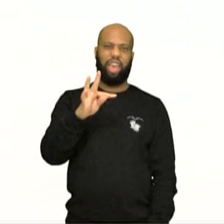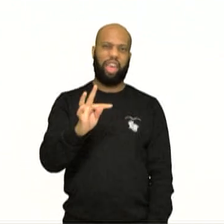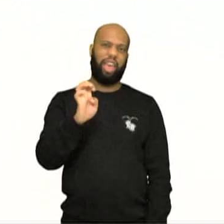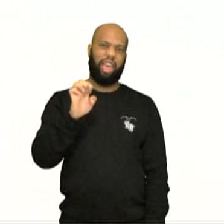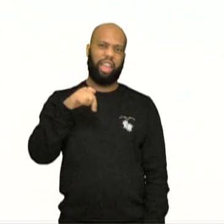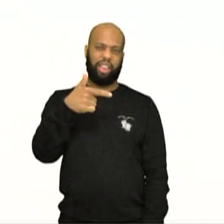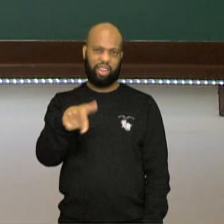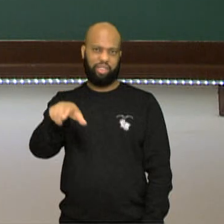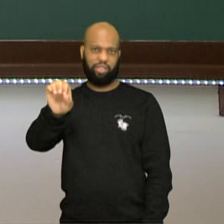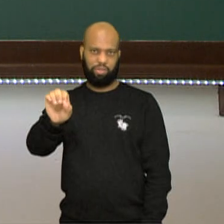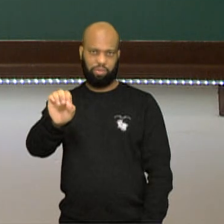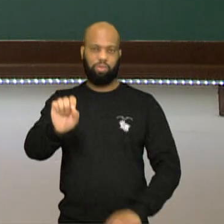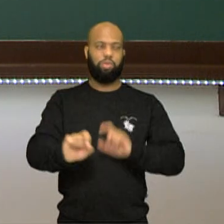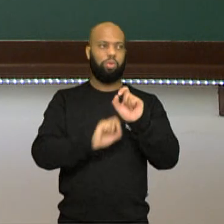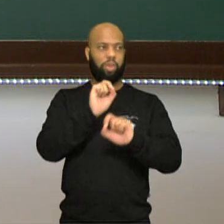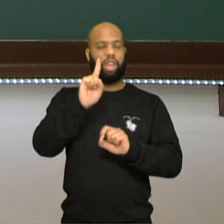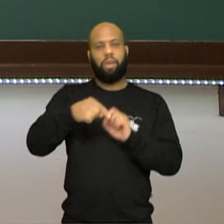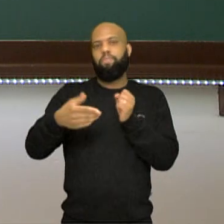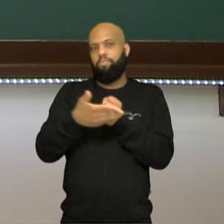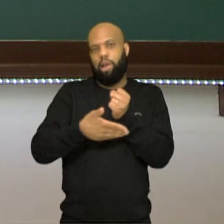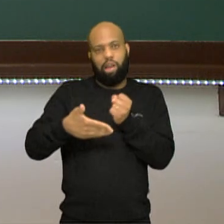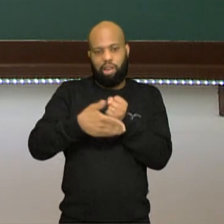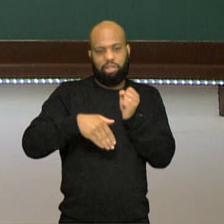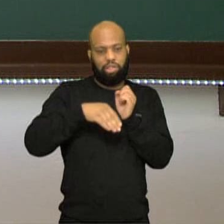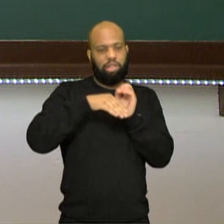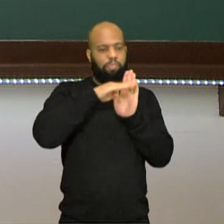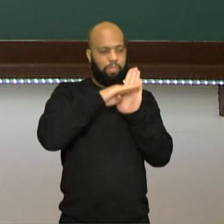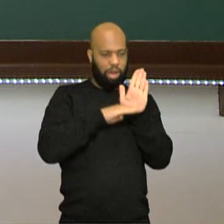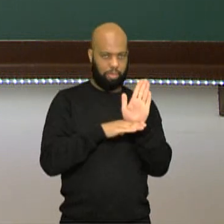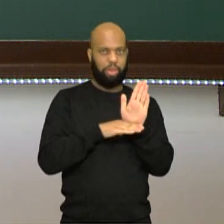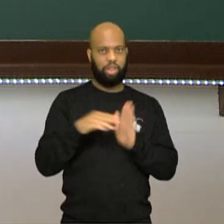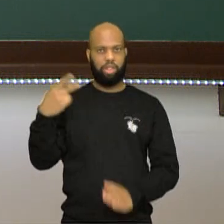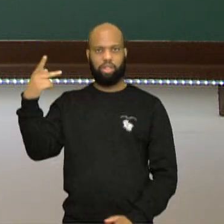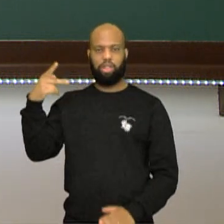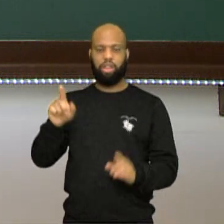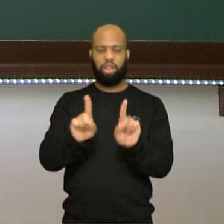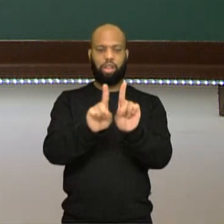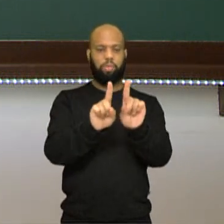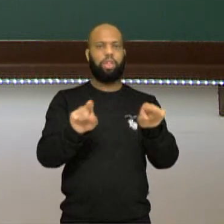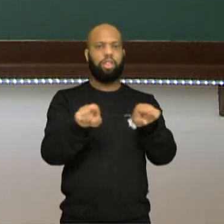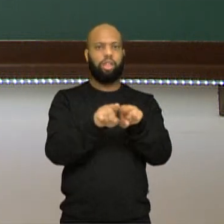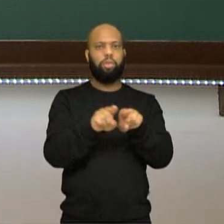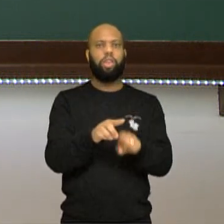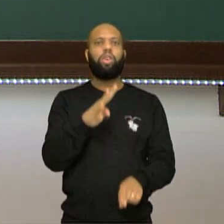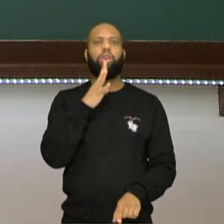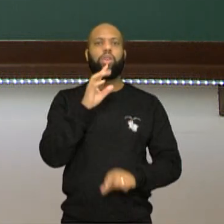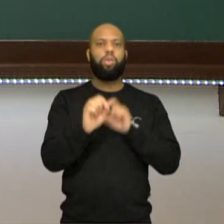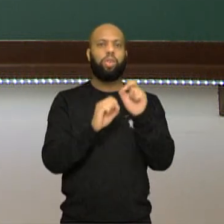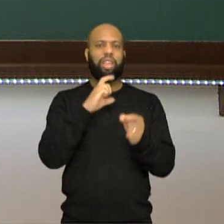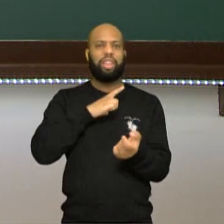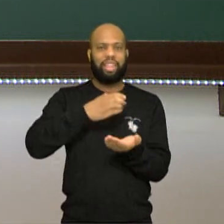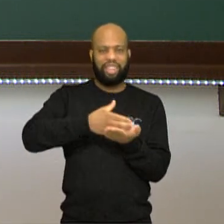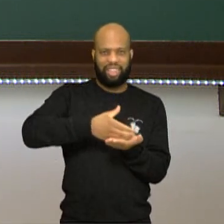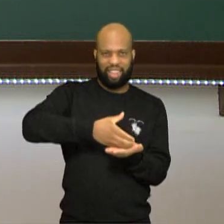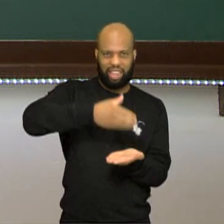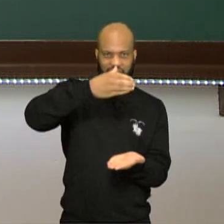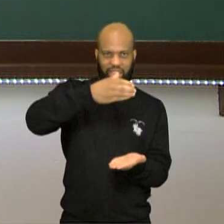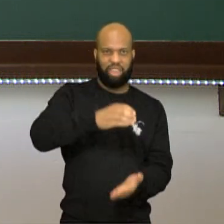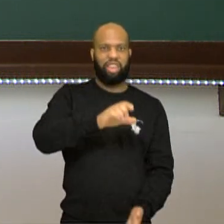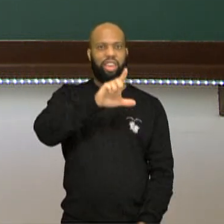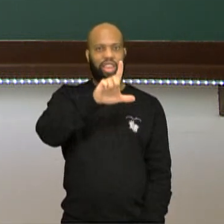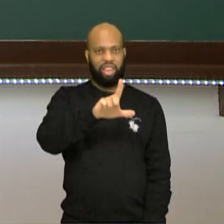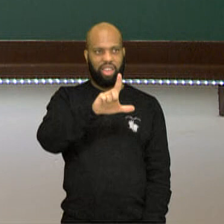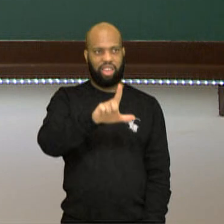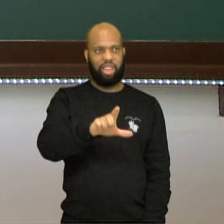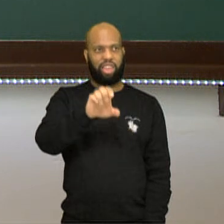a propriedade básica. O capacitor também é conhecido como garrafa de Leyden, que serve